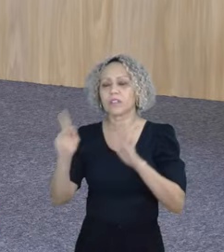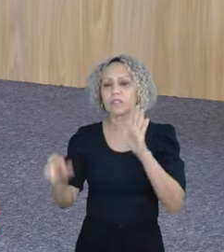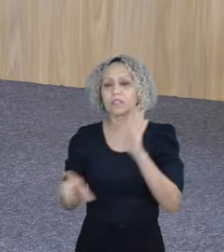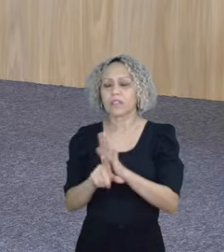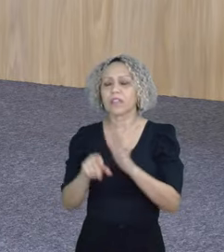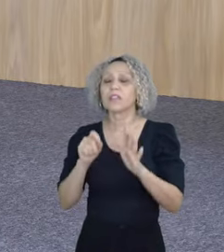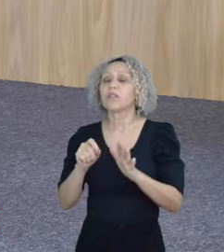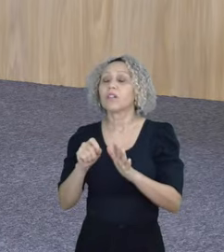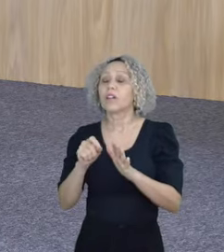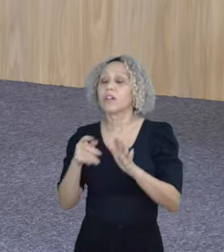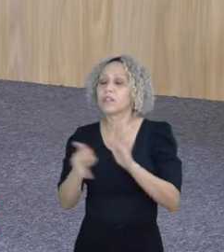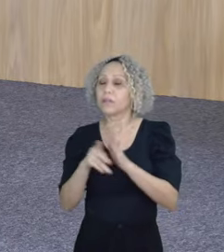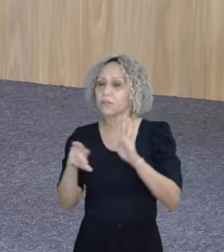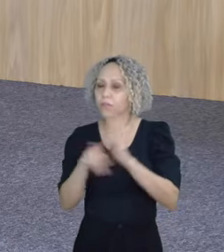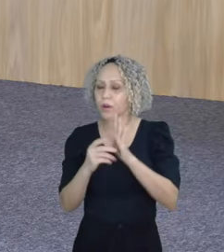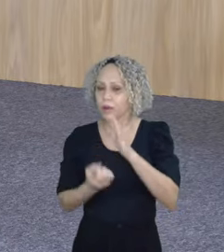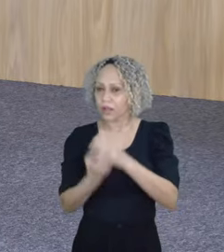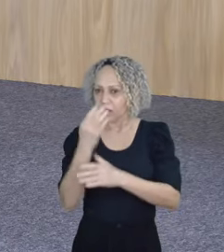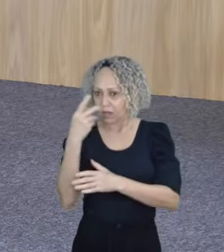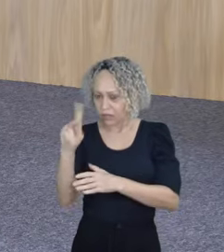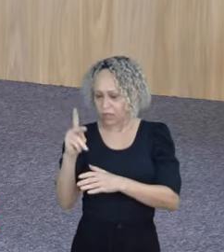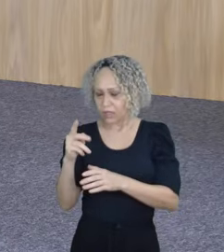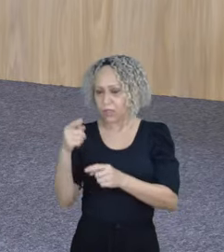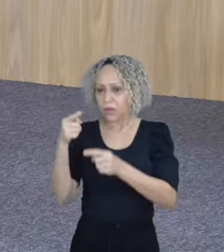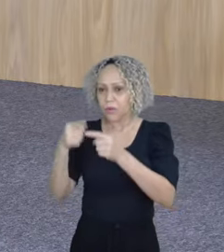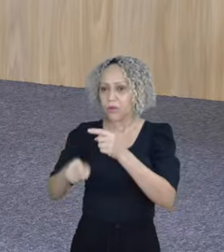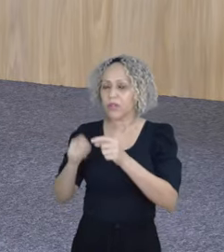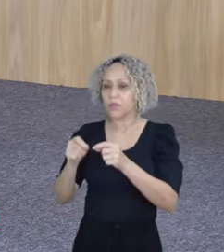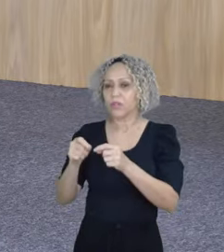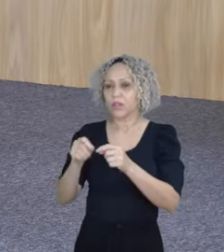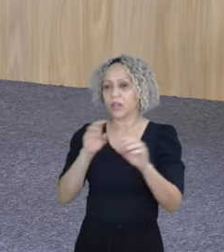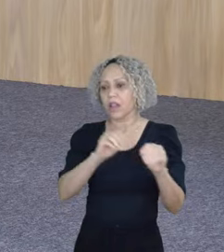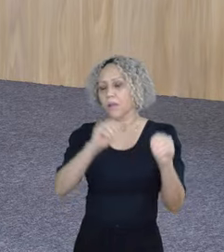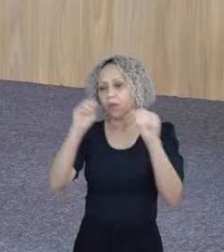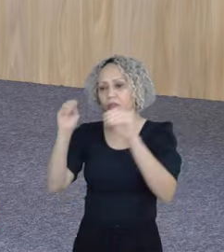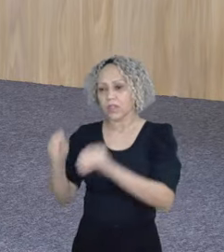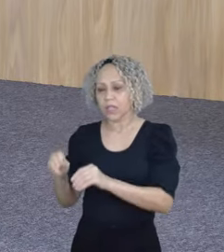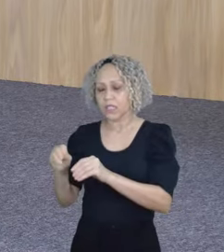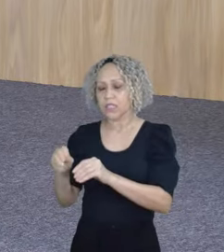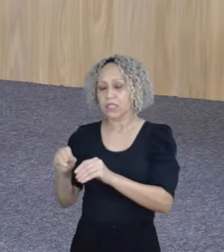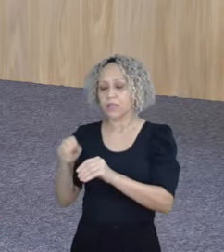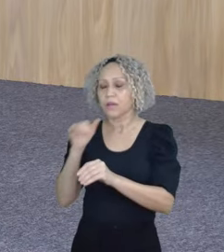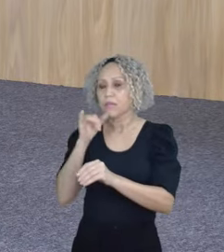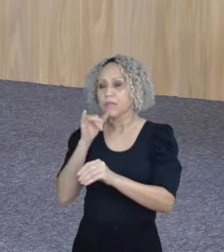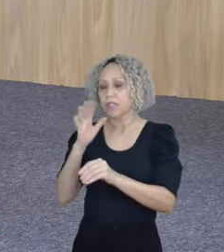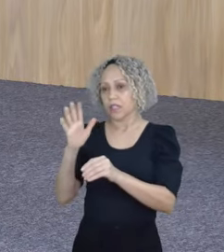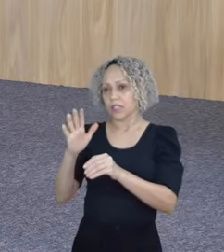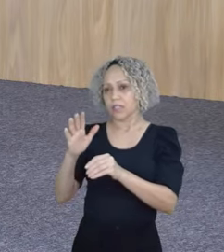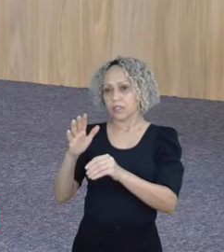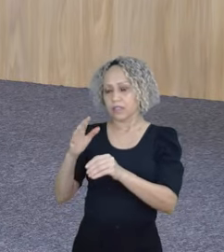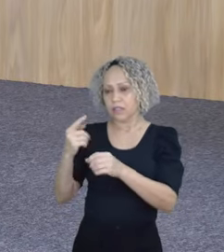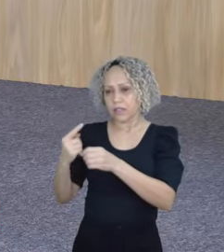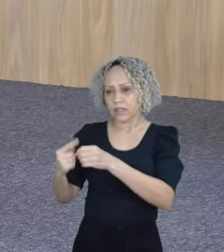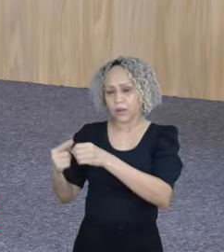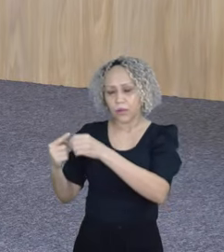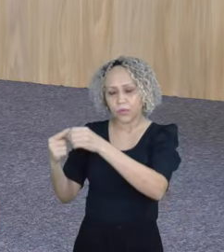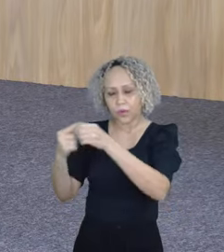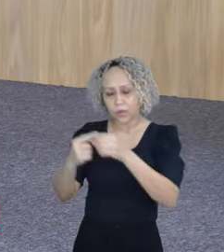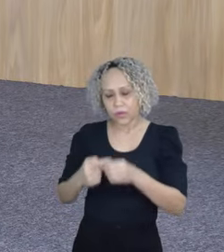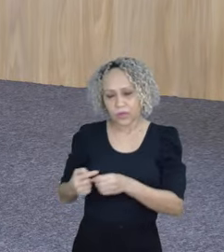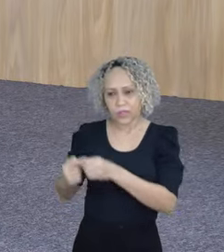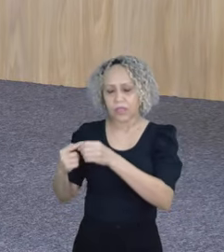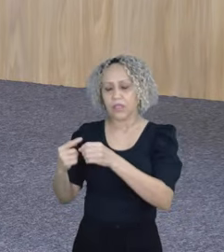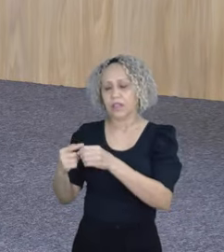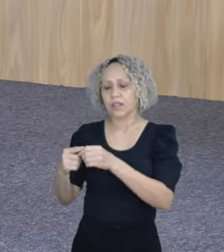que proíbe a mudança de domicílio eleitoral durante o exercício do mandato. O PL ficou conhecido como o PL da